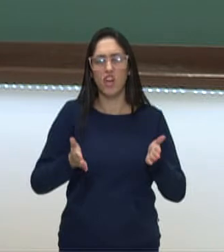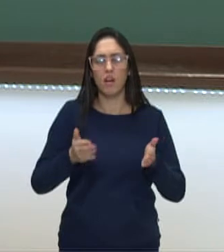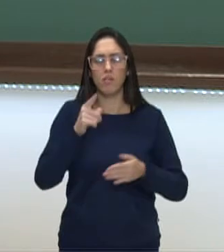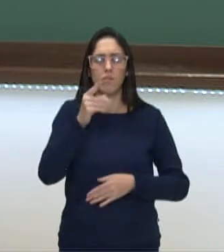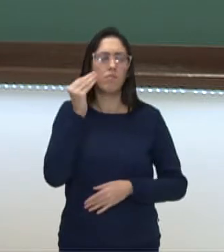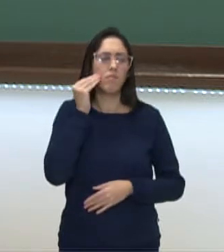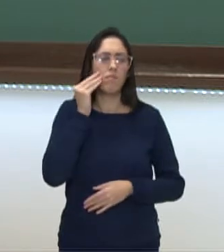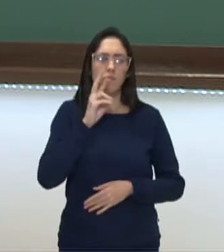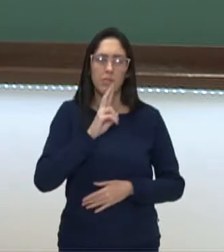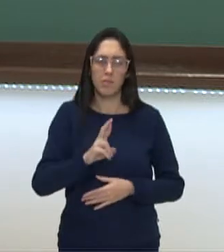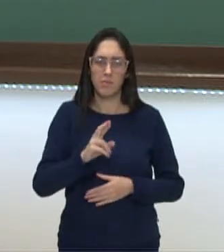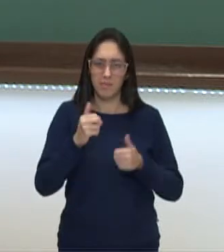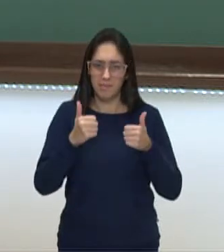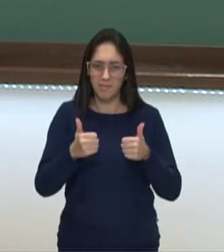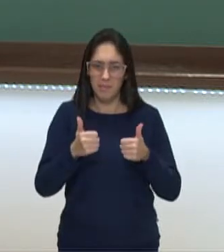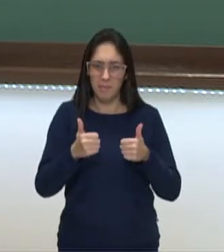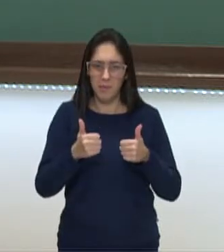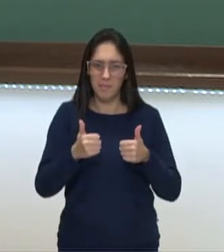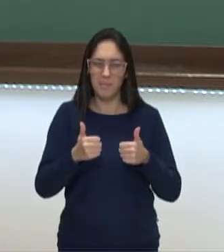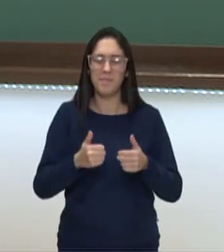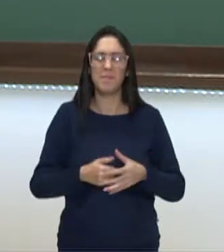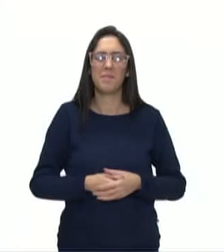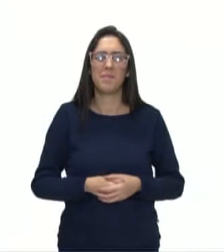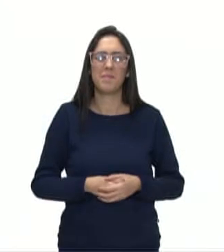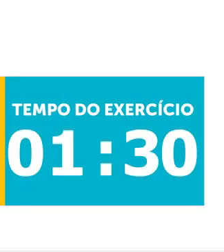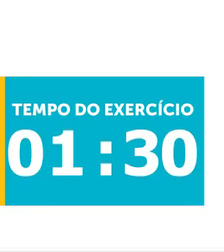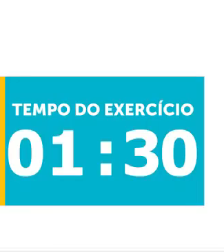em sala de aula. Beleza? Vamos lá.